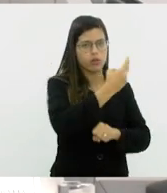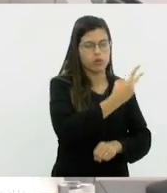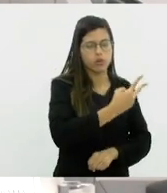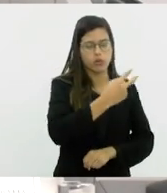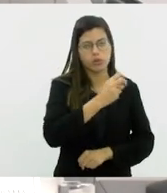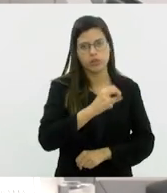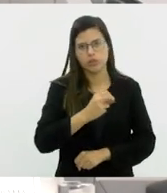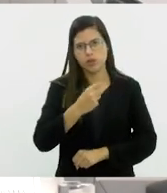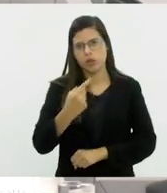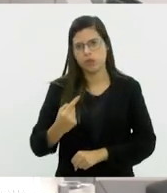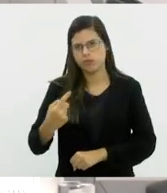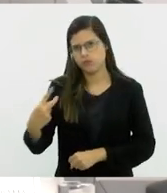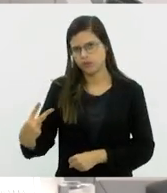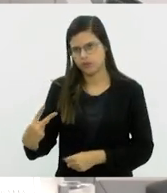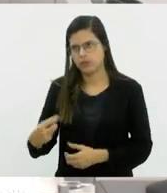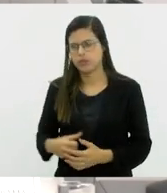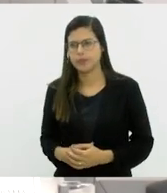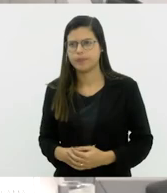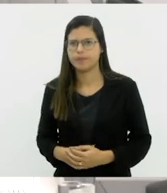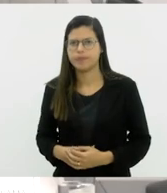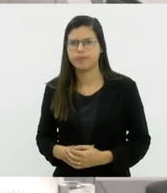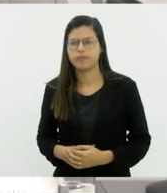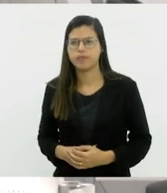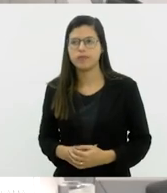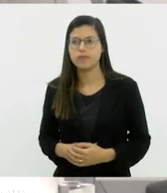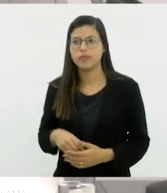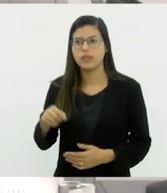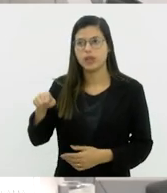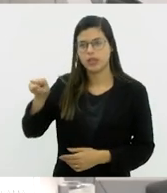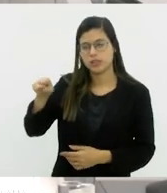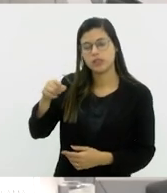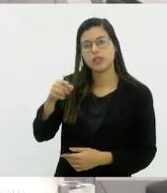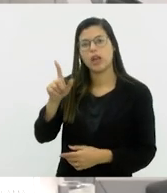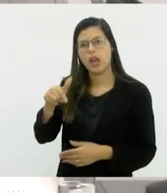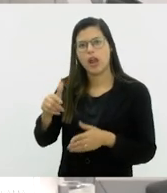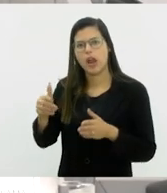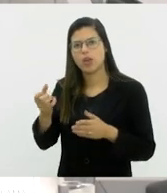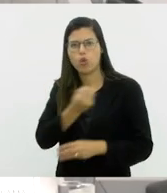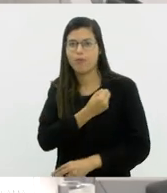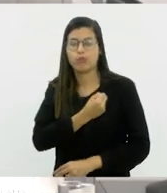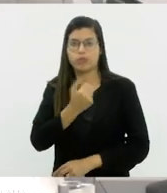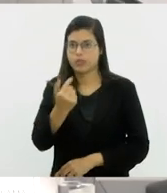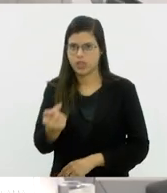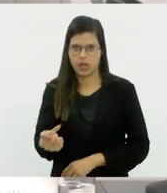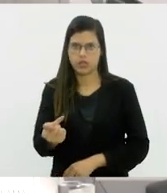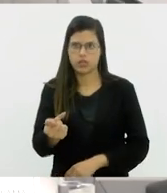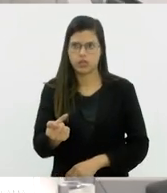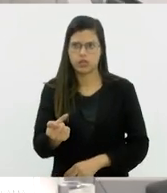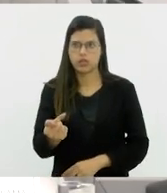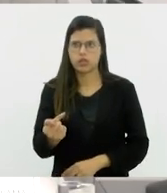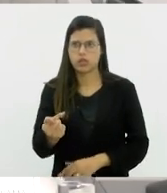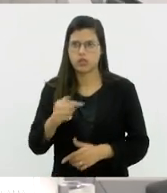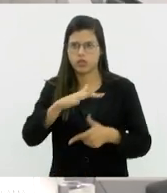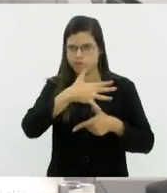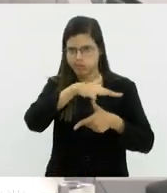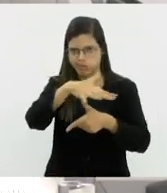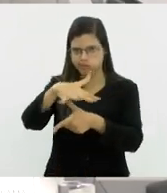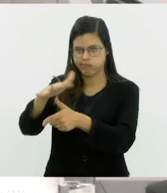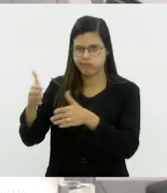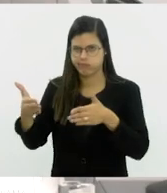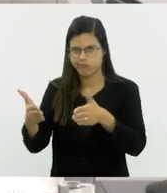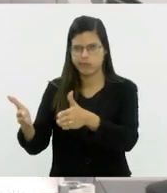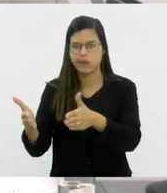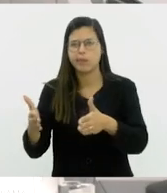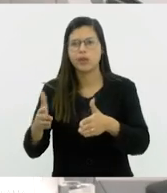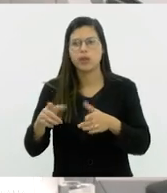aqui é a rota 7. A rota 7, que passa pelo mar também, também é